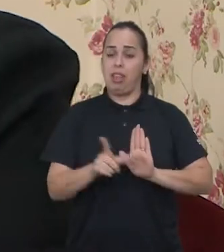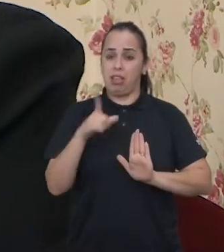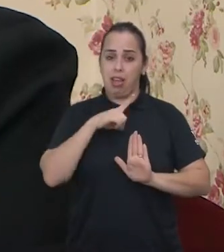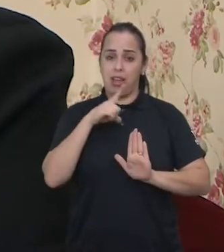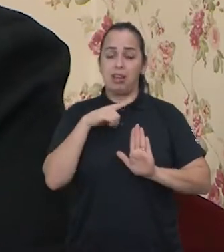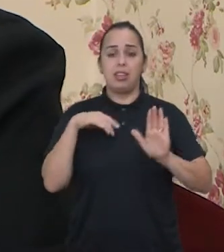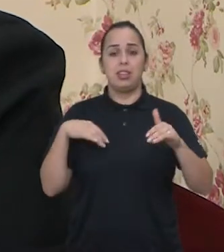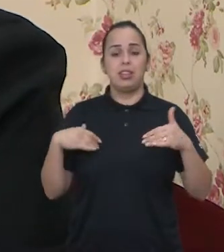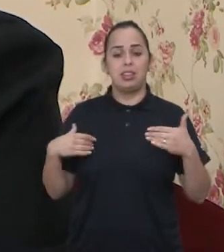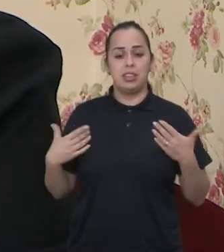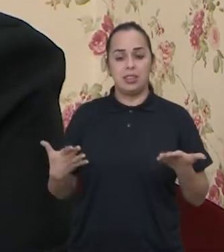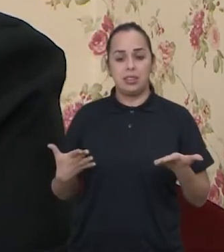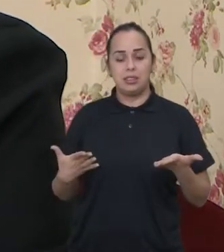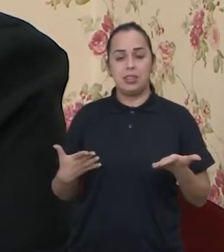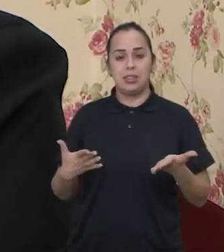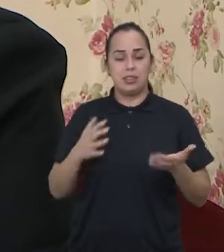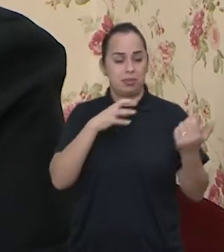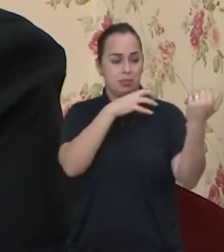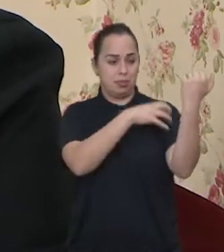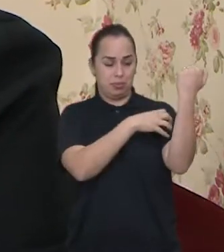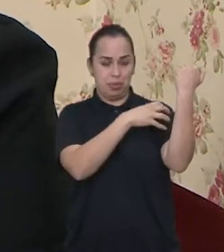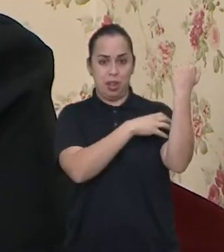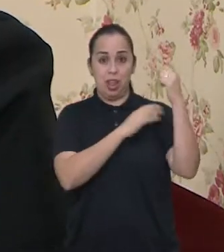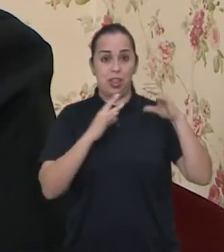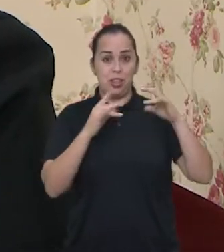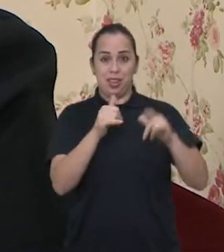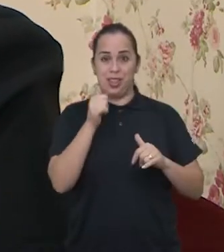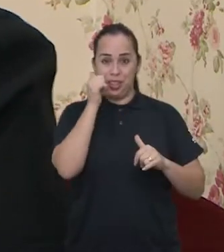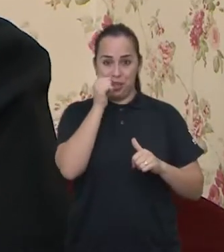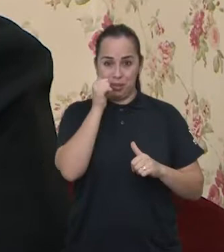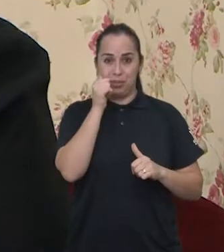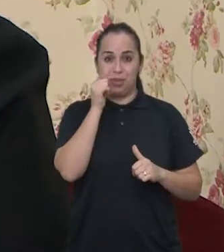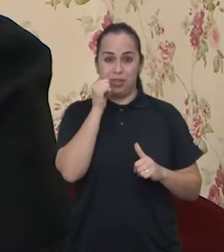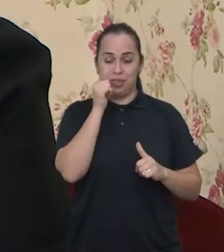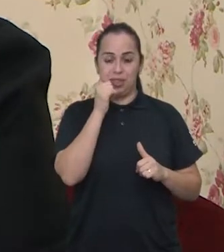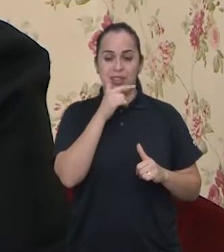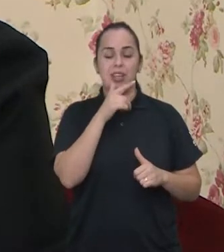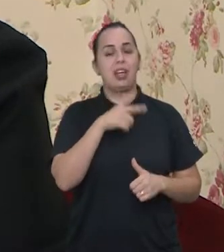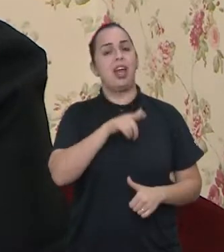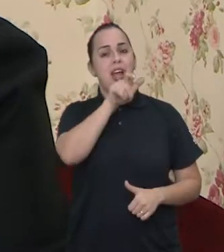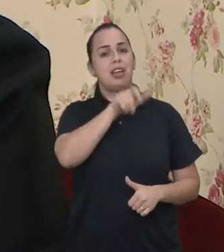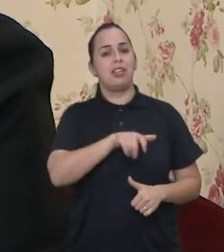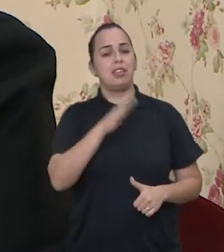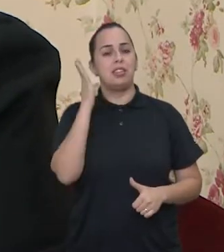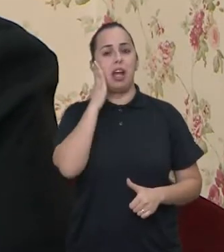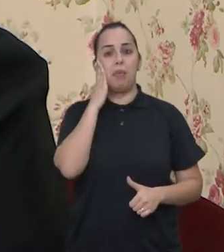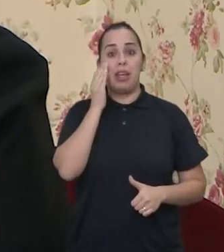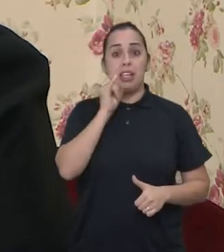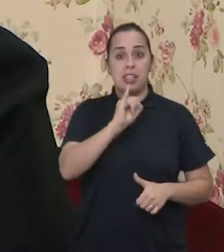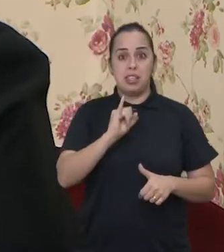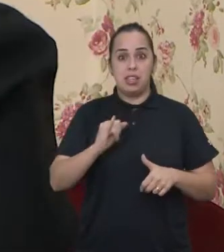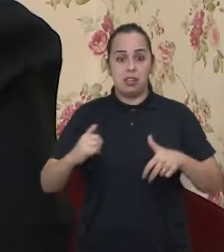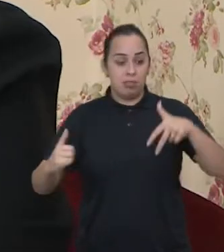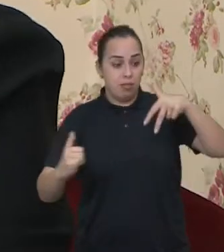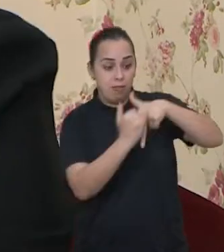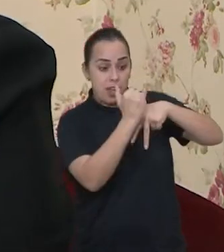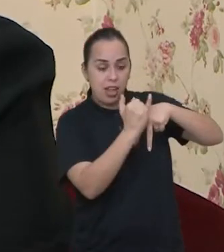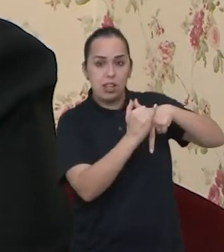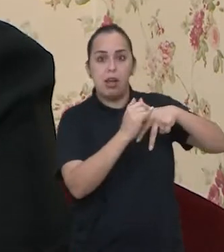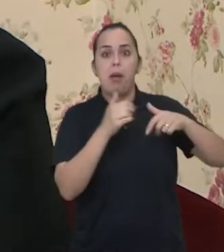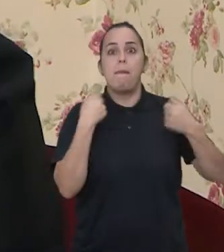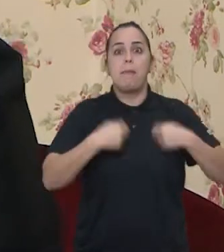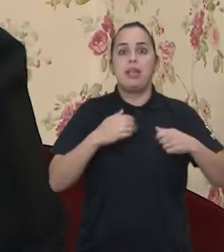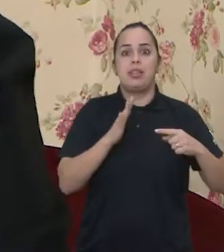tem direito né então dentro disso é em empodera todas as mulheres para que elas saibam que